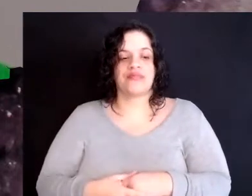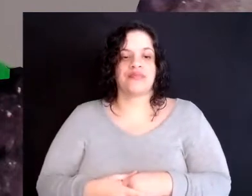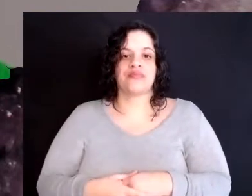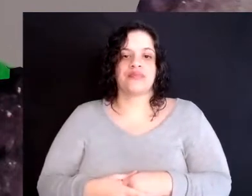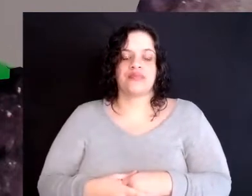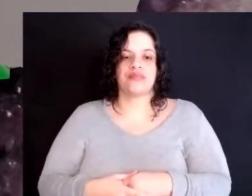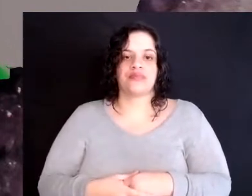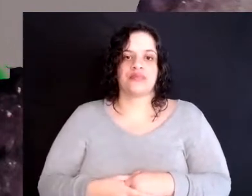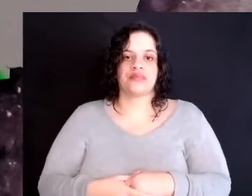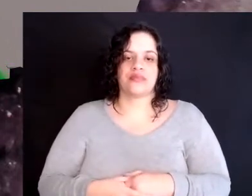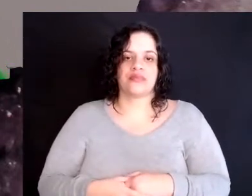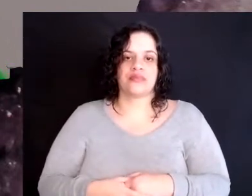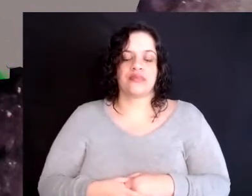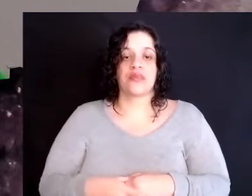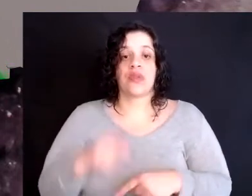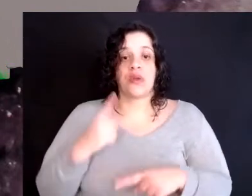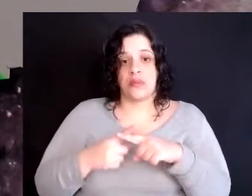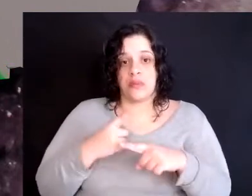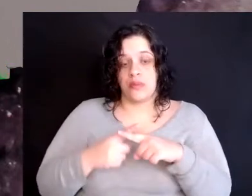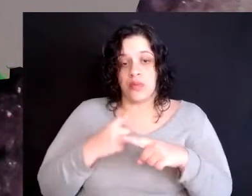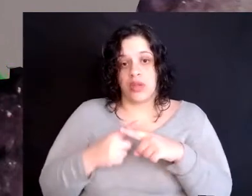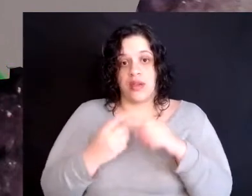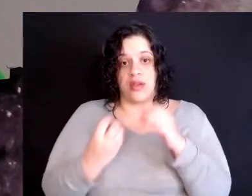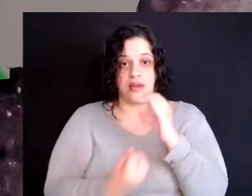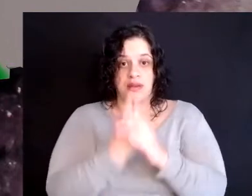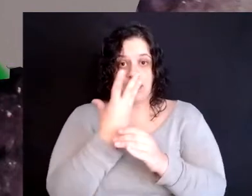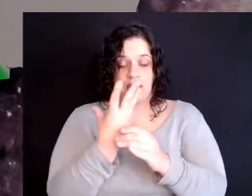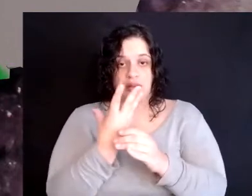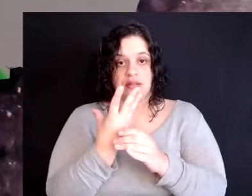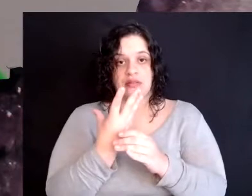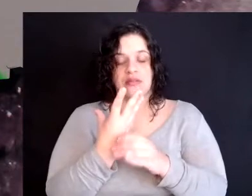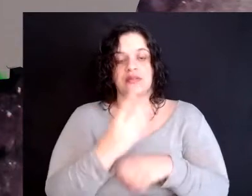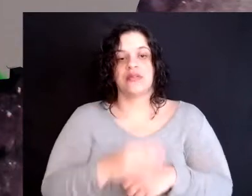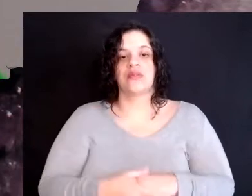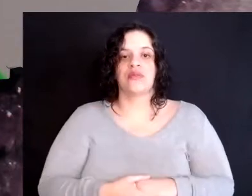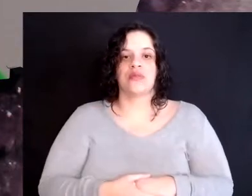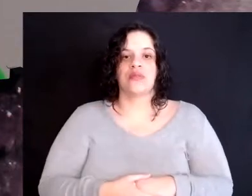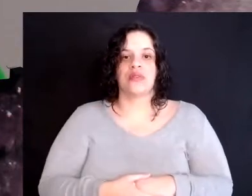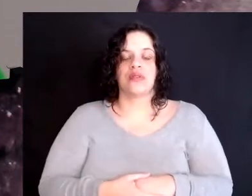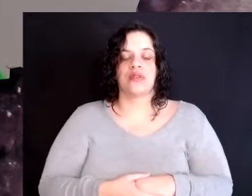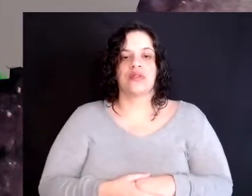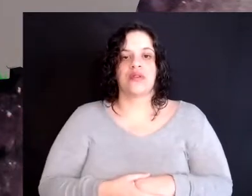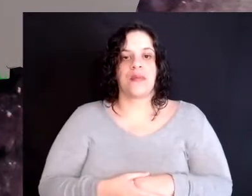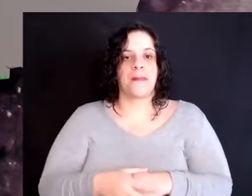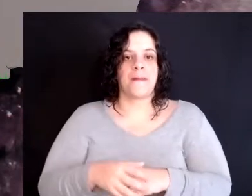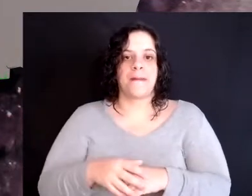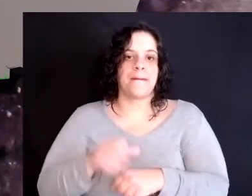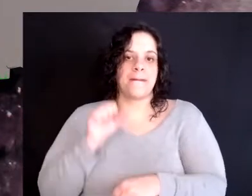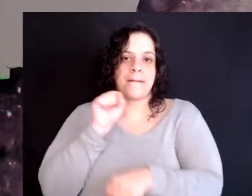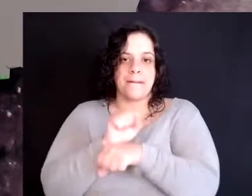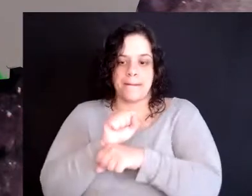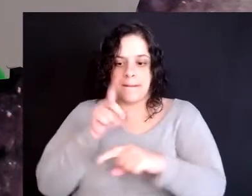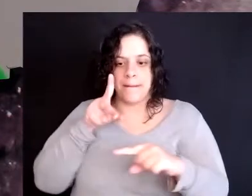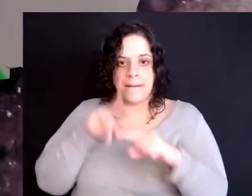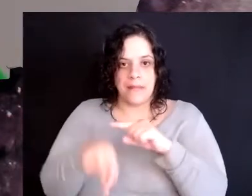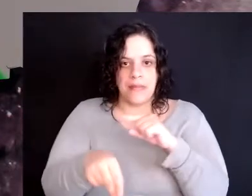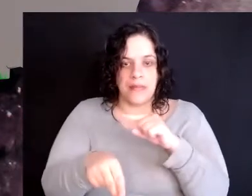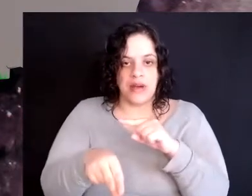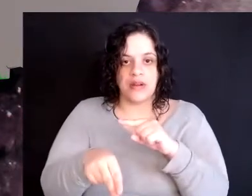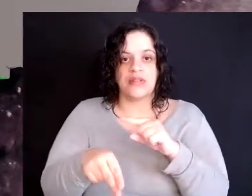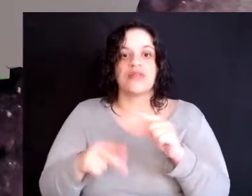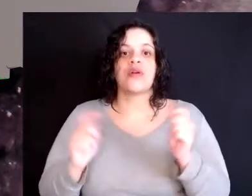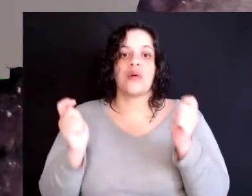quando deixa de ser interrompida, pode revelar os subterrâneos,